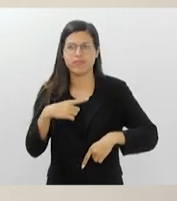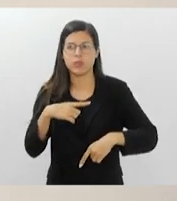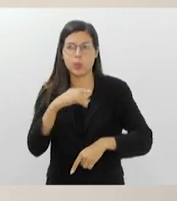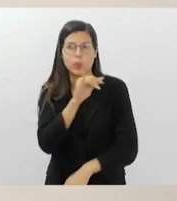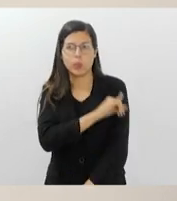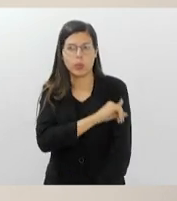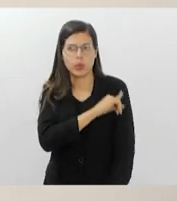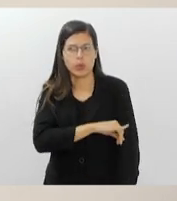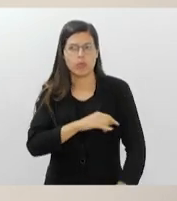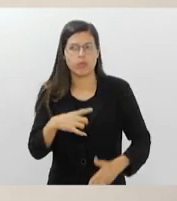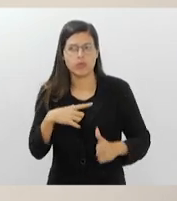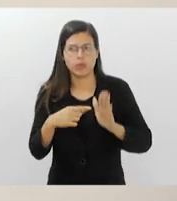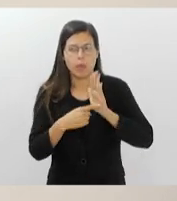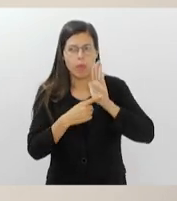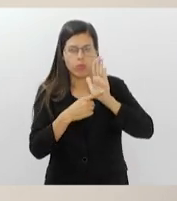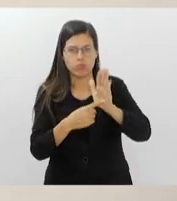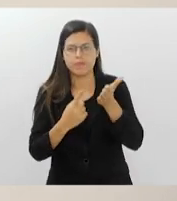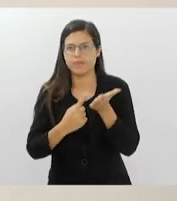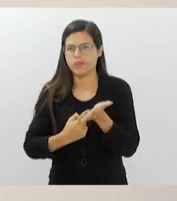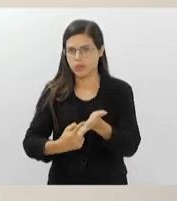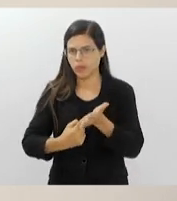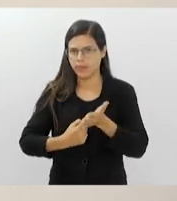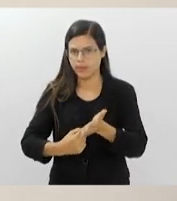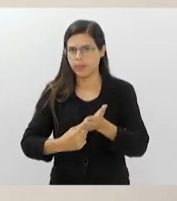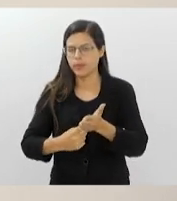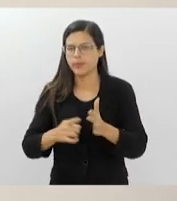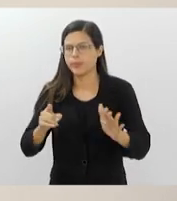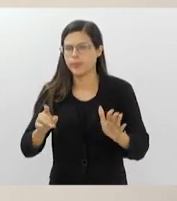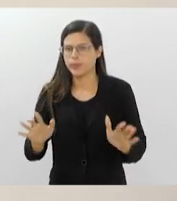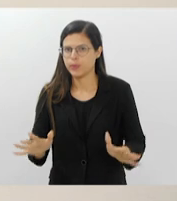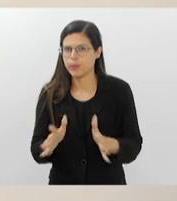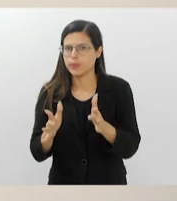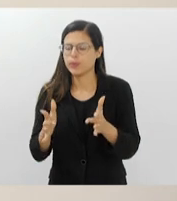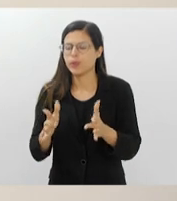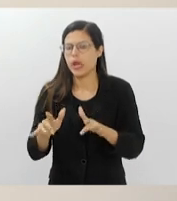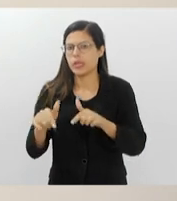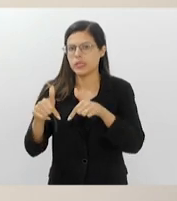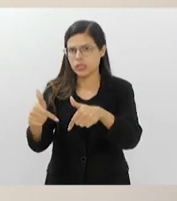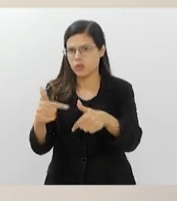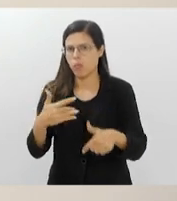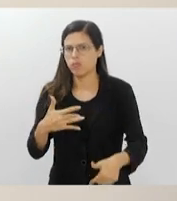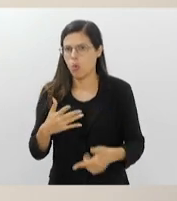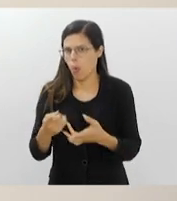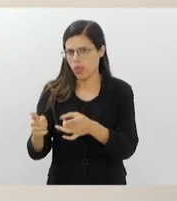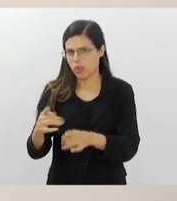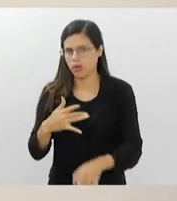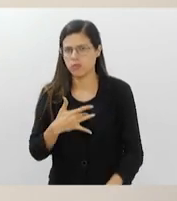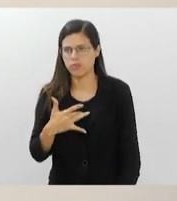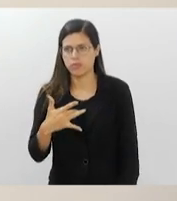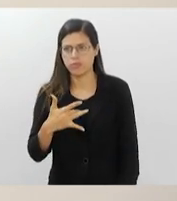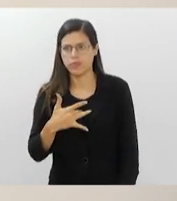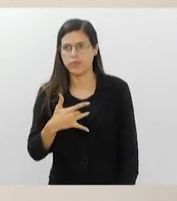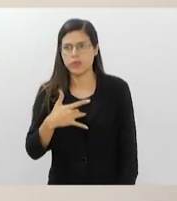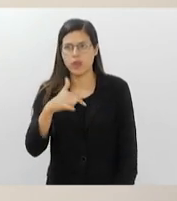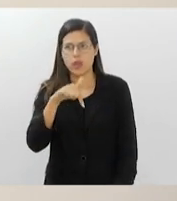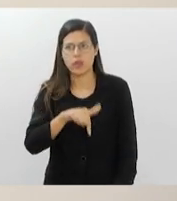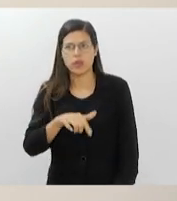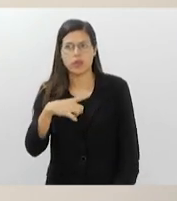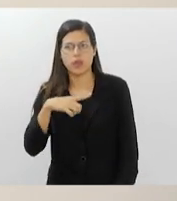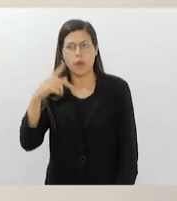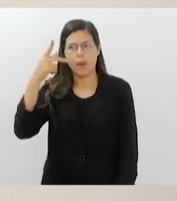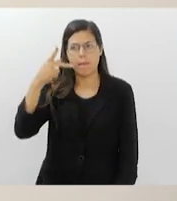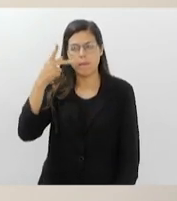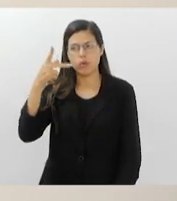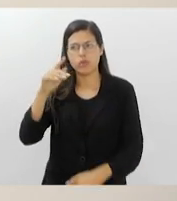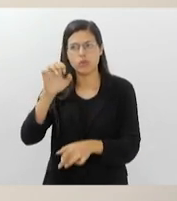Janeiro tem demonstrado né um forte compromisso um forte engajamento com a tuberculose então o fato né aqui do Rio de Janeiro ter uma política estadual ter um